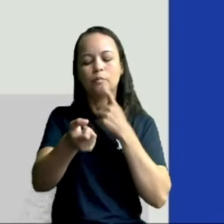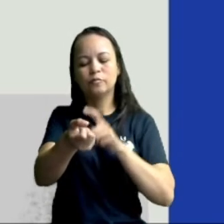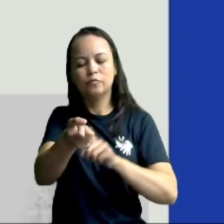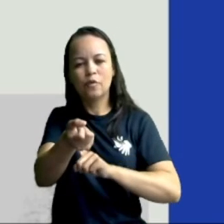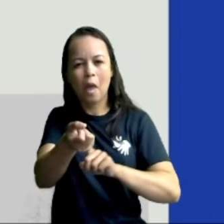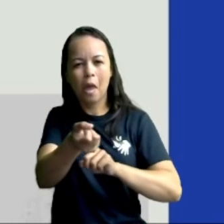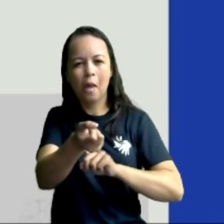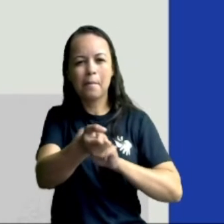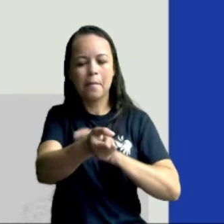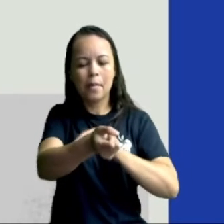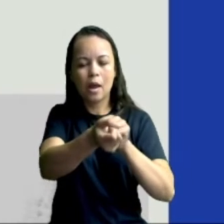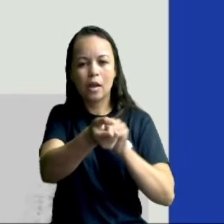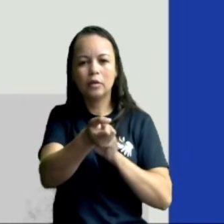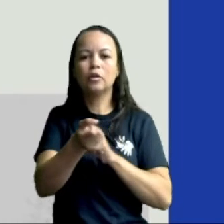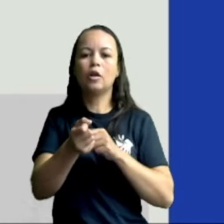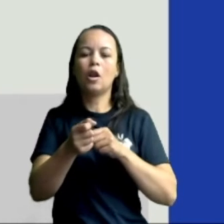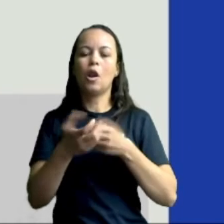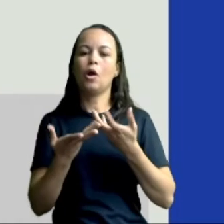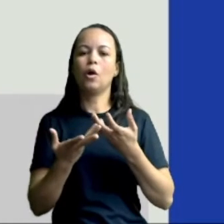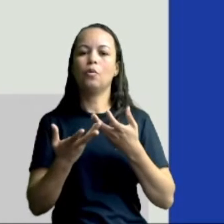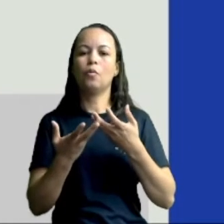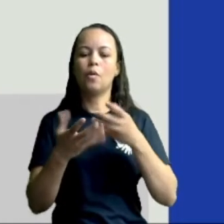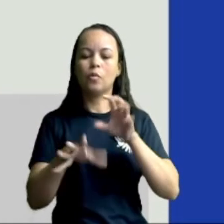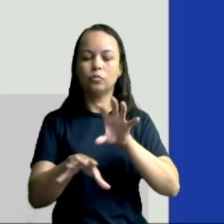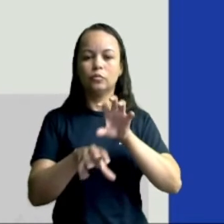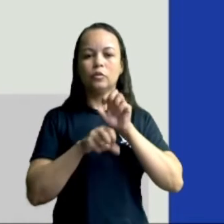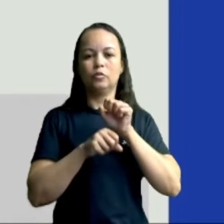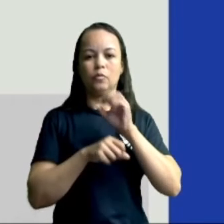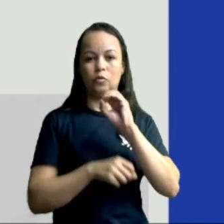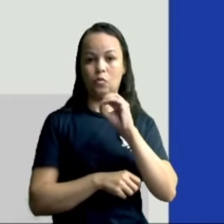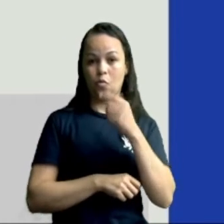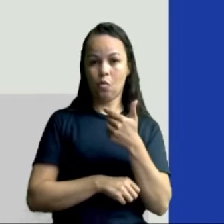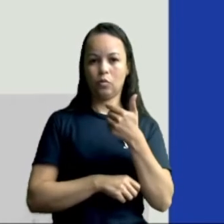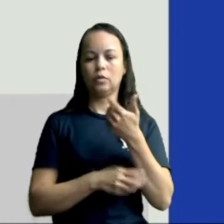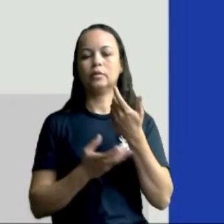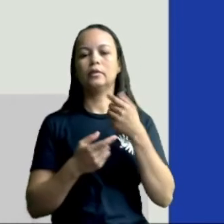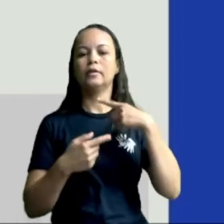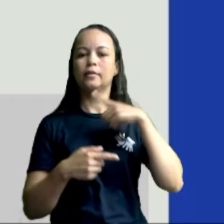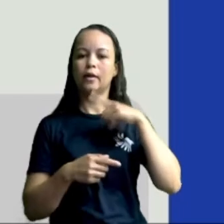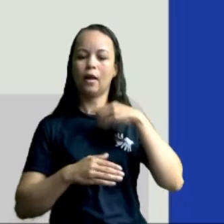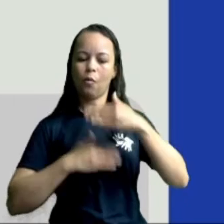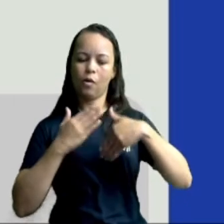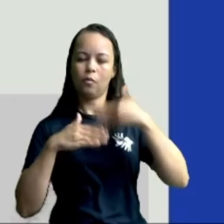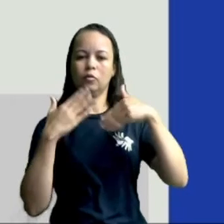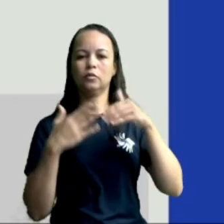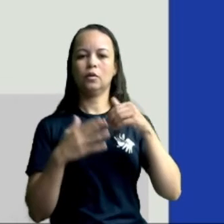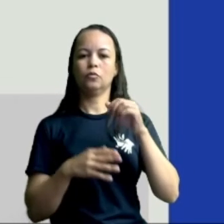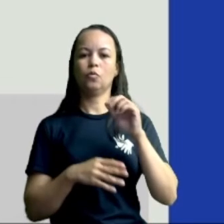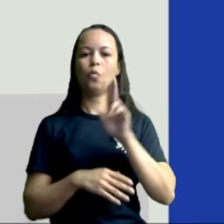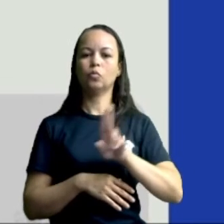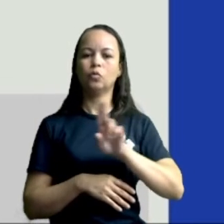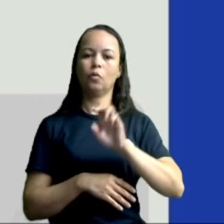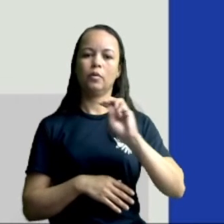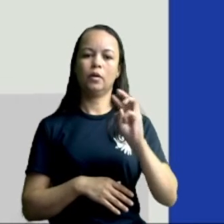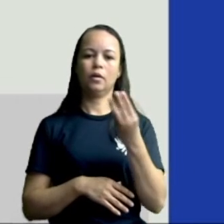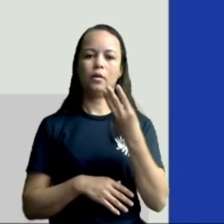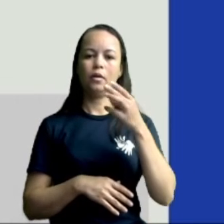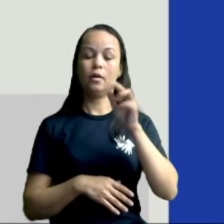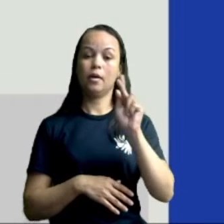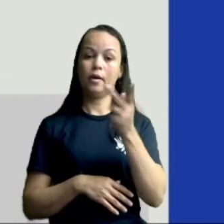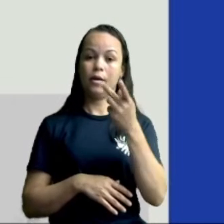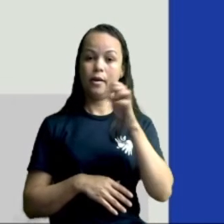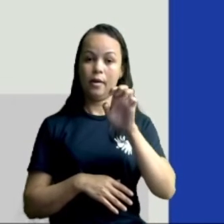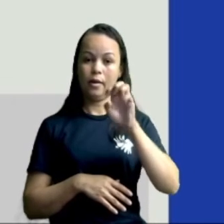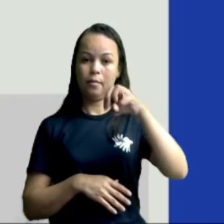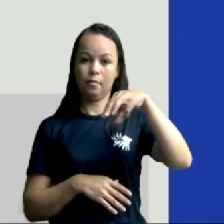são responsáveis pelo transporte do oxigênio, porque ele vai ter lá uma proteína chamada de hemoglobina. Entender a composição do sangue, gente, faz